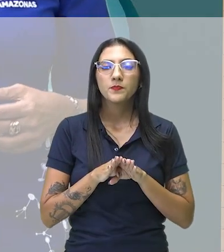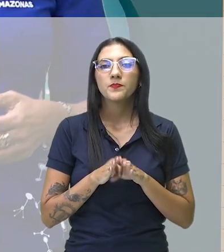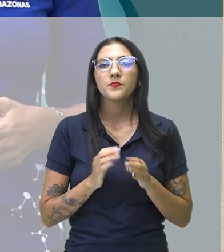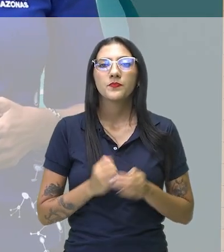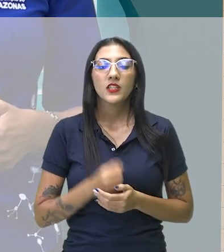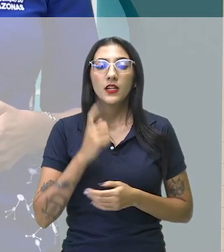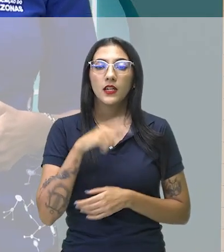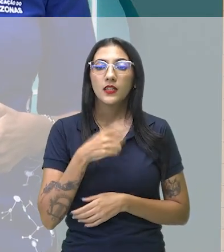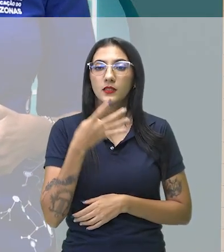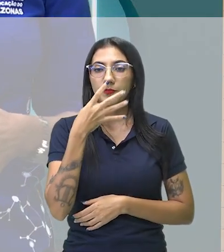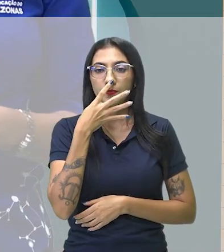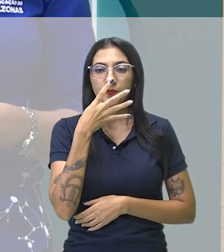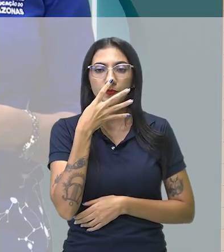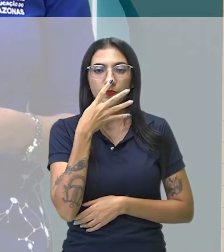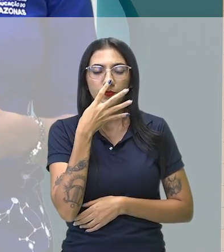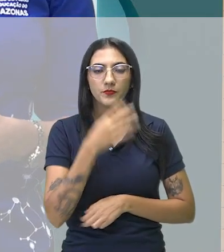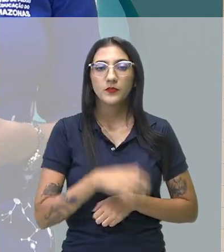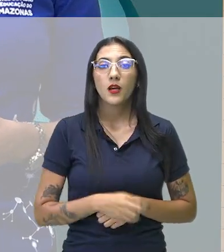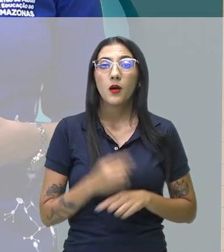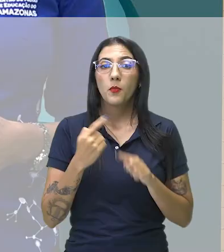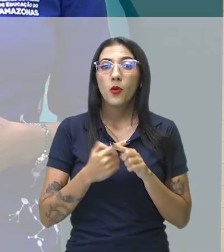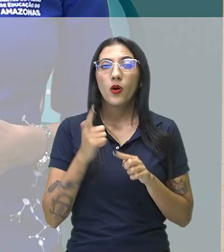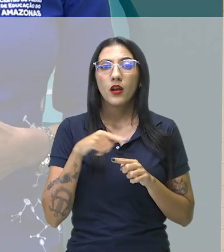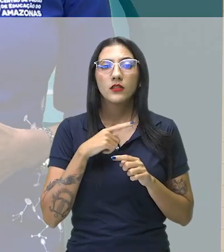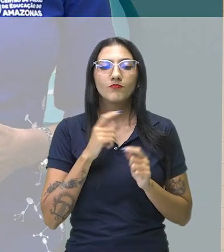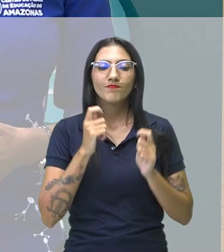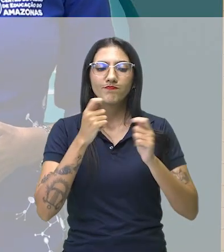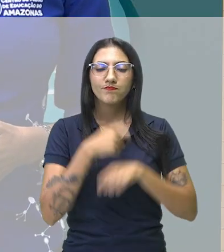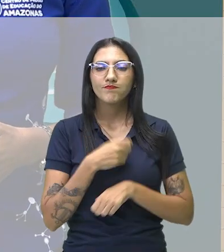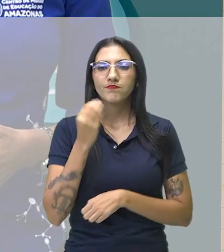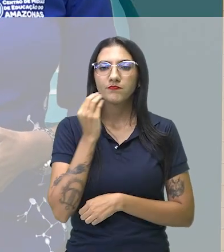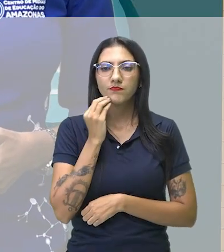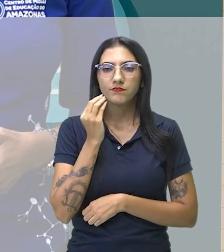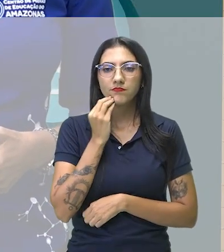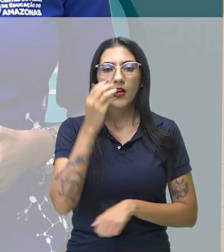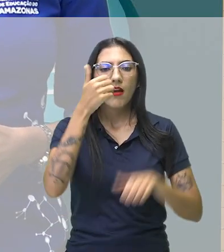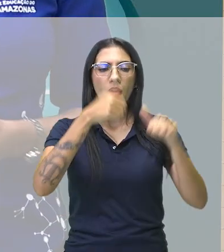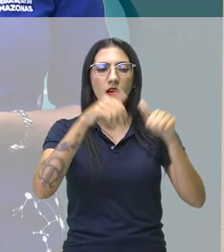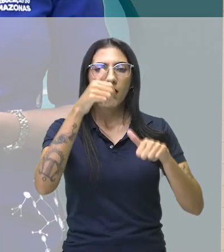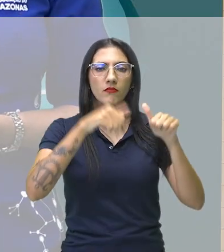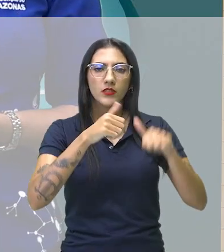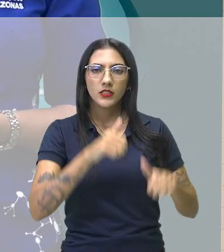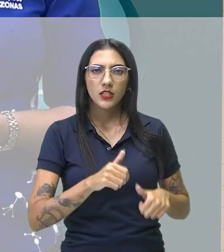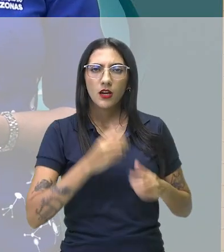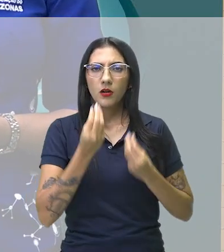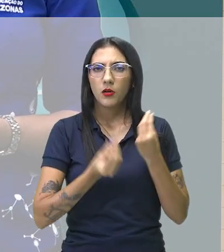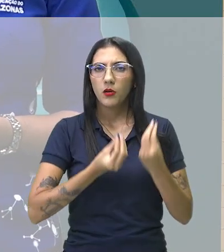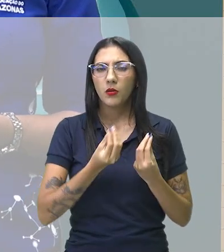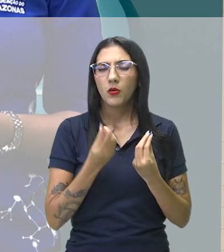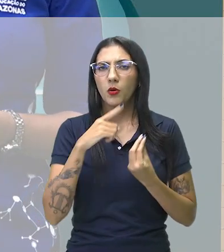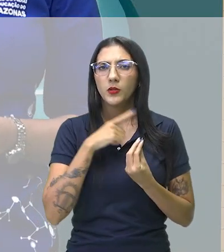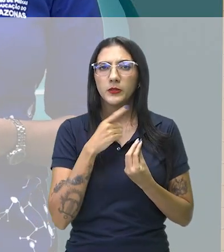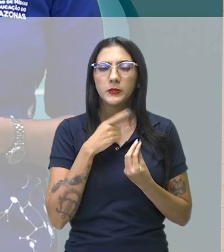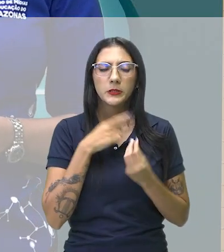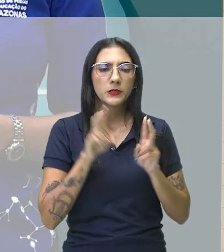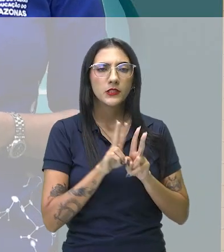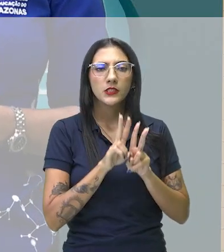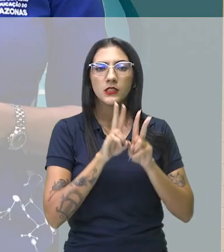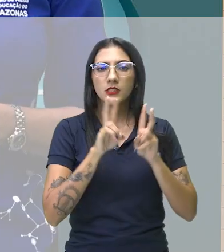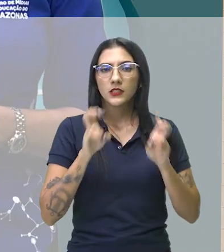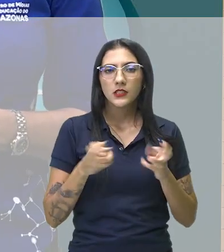na apreciação, pois permitem avaliar como a obra aborda